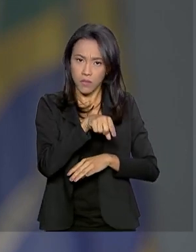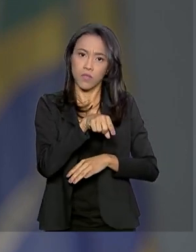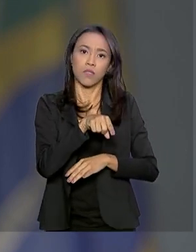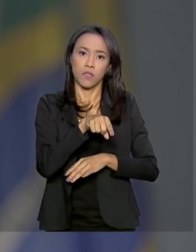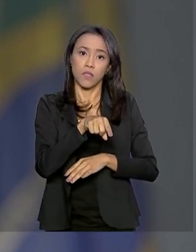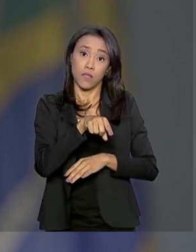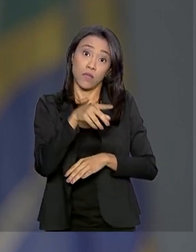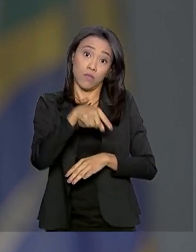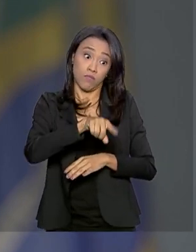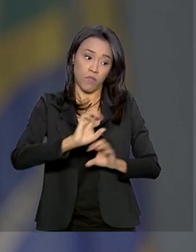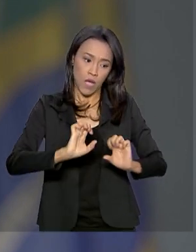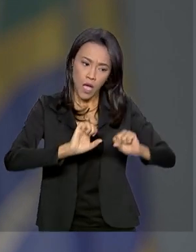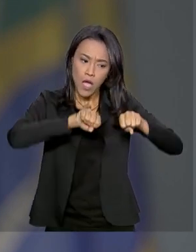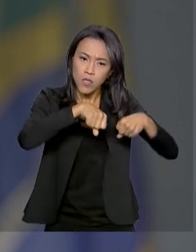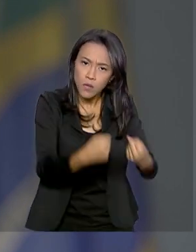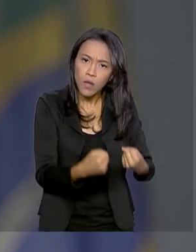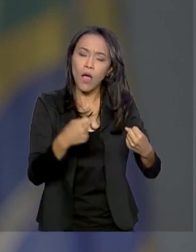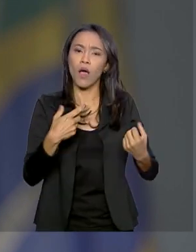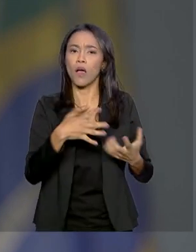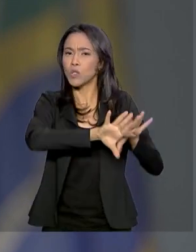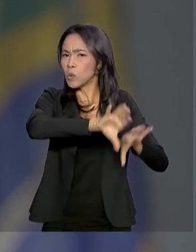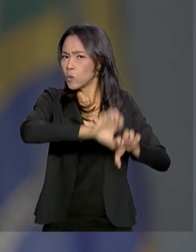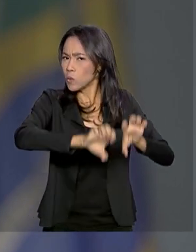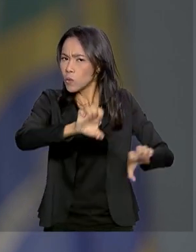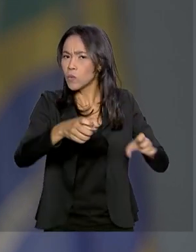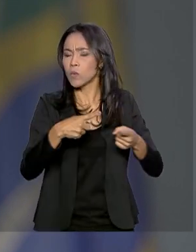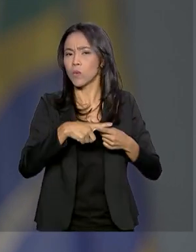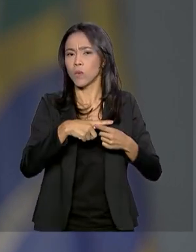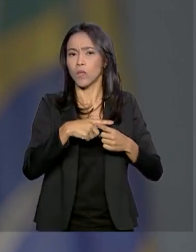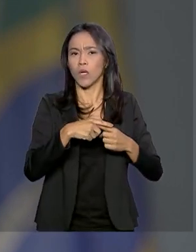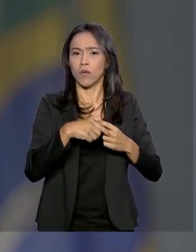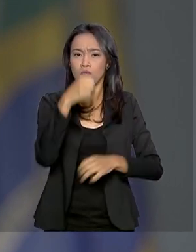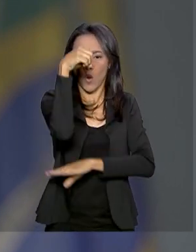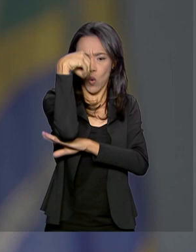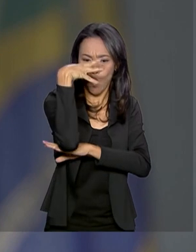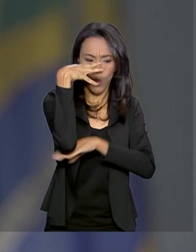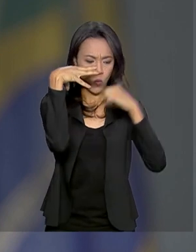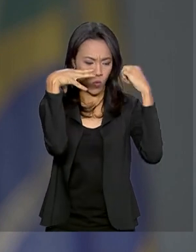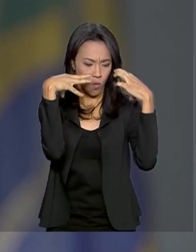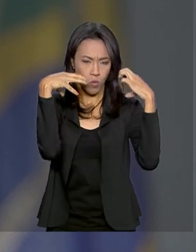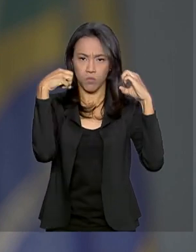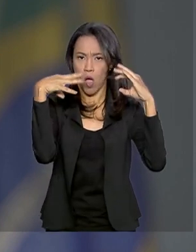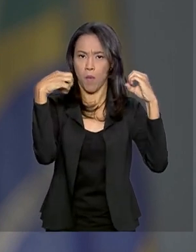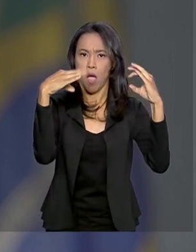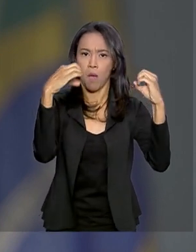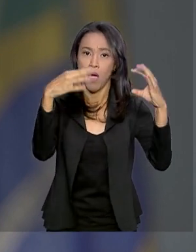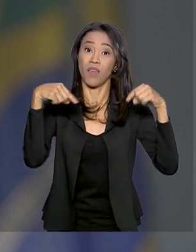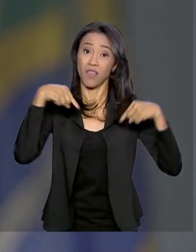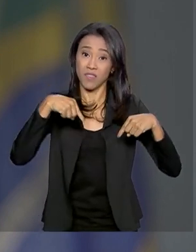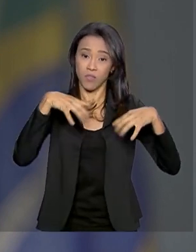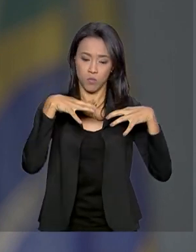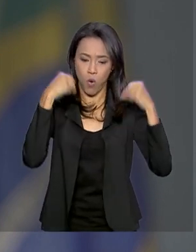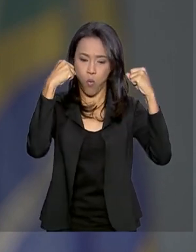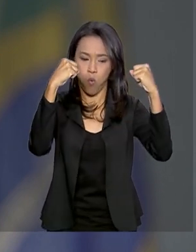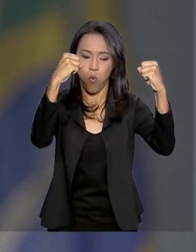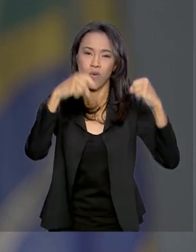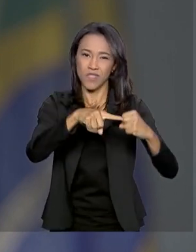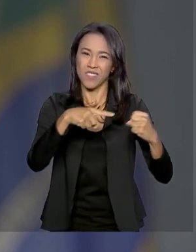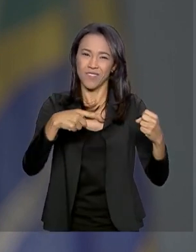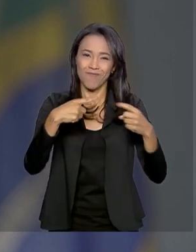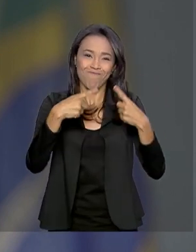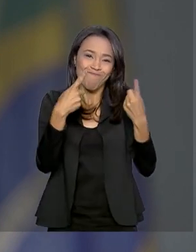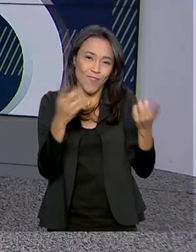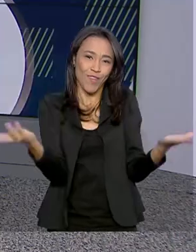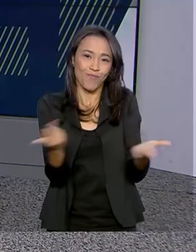restauração daquela região, com colocação, por exemplo, de postes de luz, que muitas vezes acabam afetando a criminalidade naquele